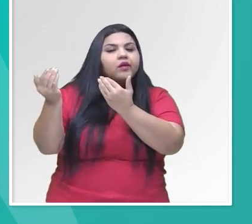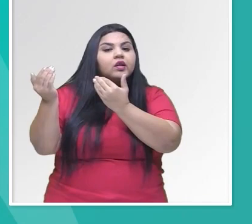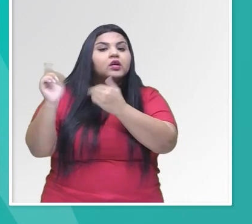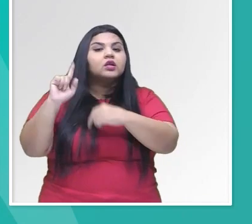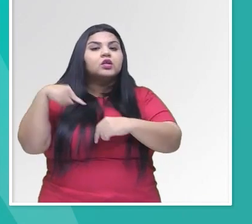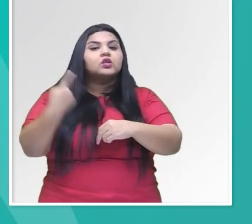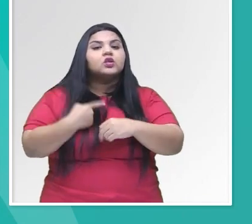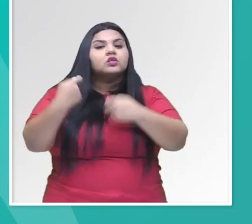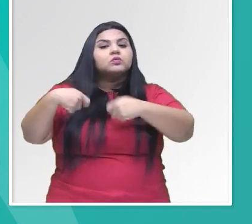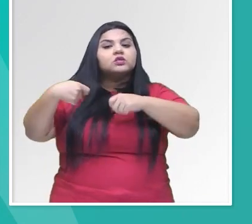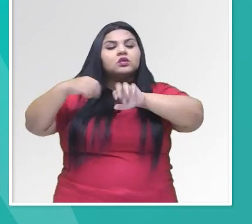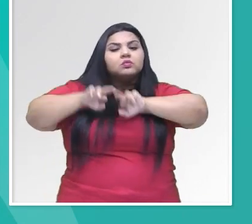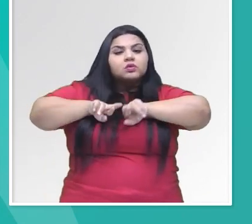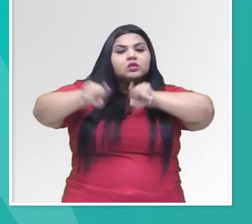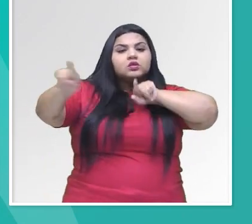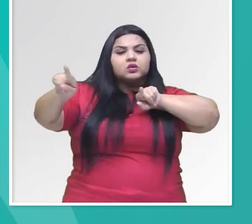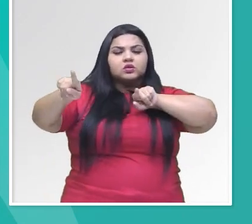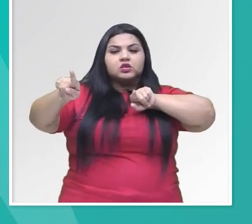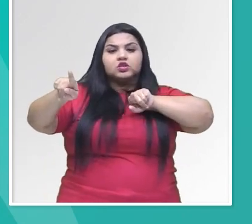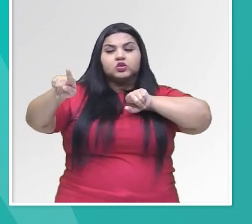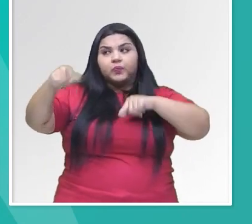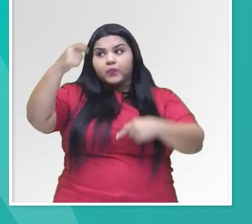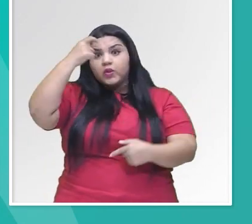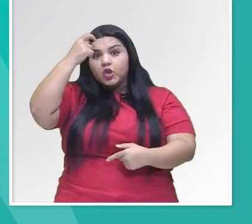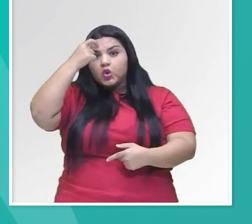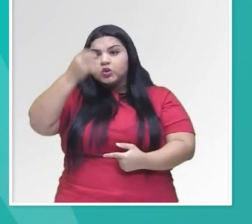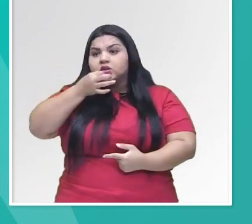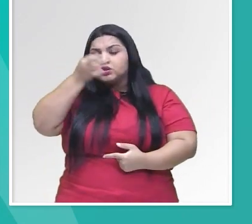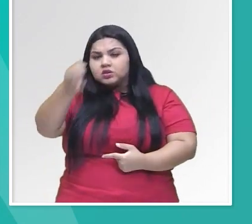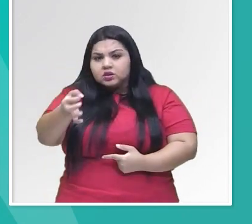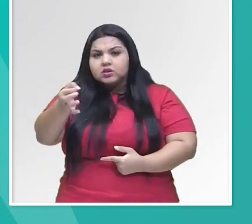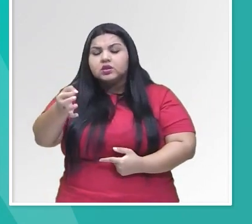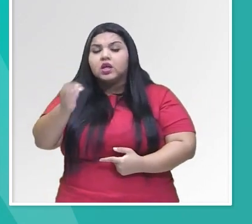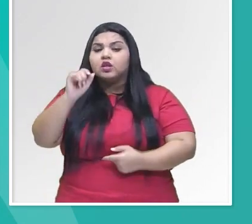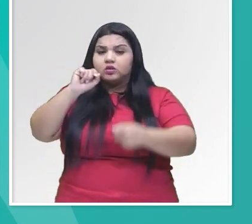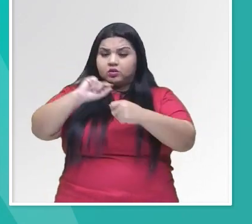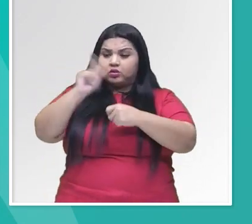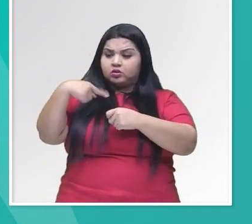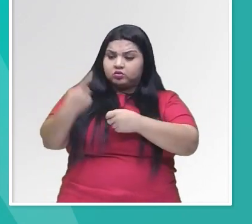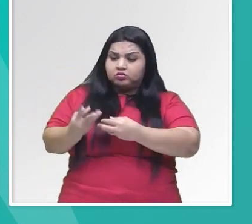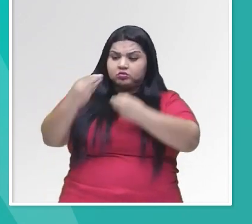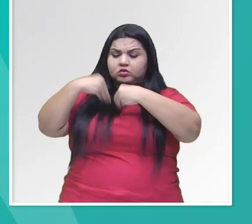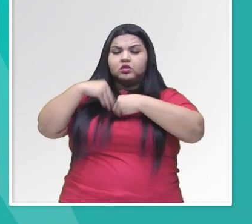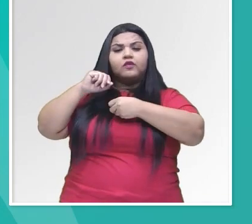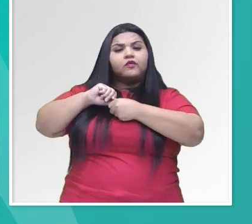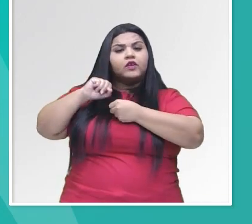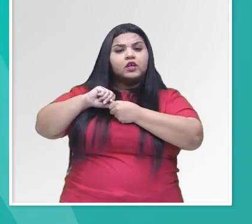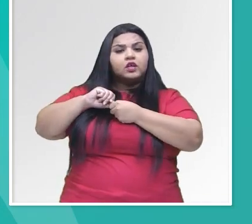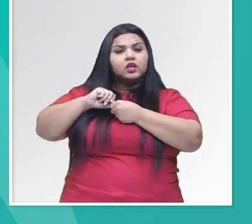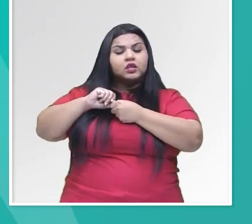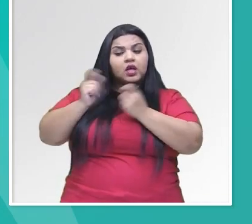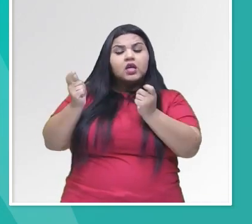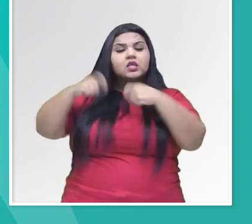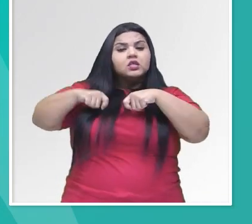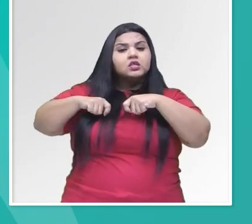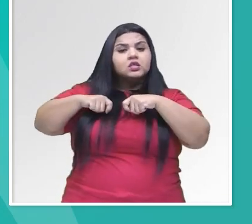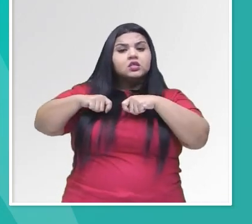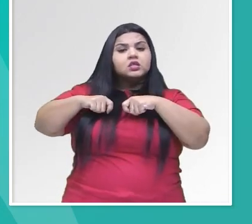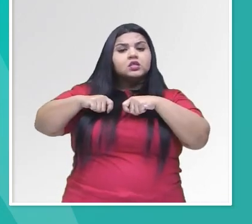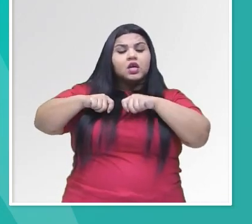temos que diferenciar bem aí. O senso crítico, ele nos dá a capacidade